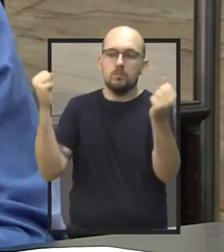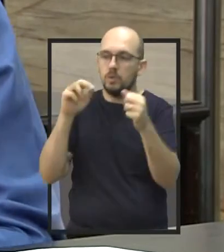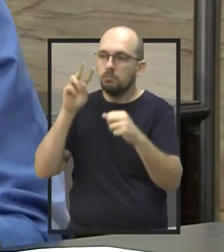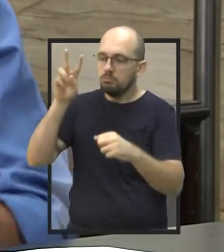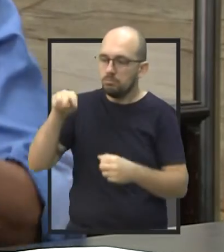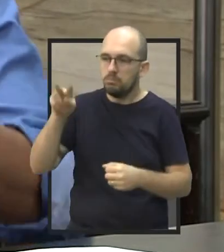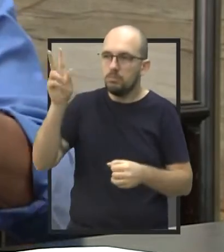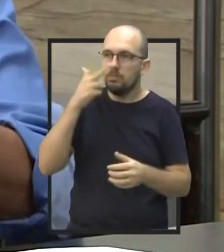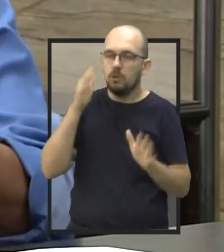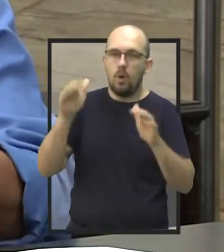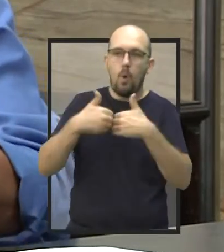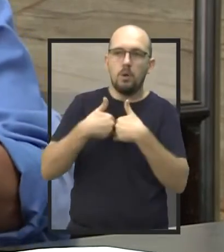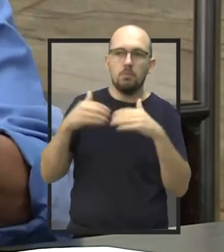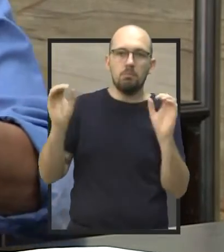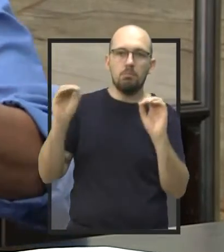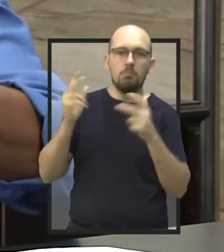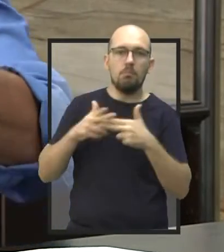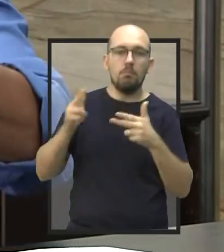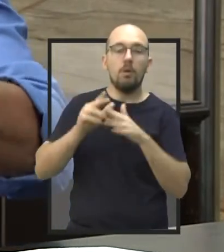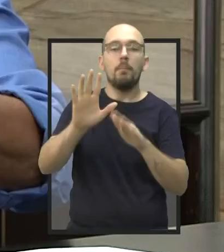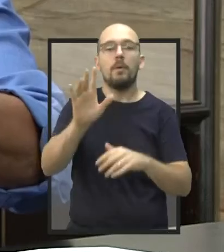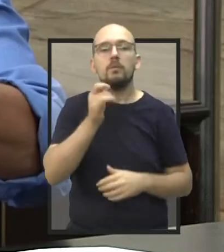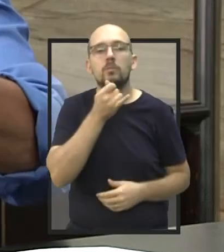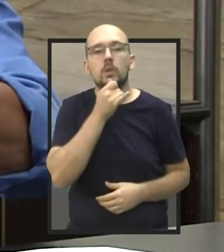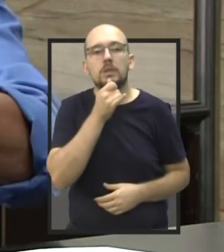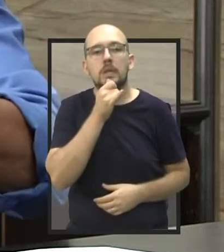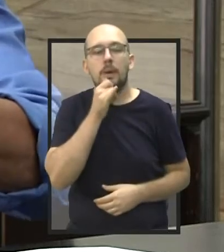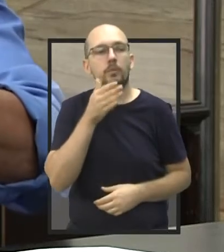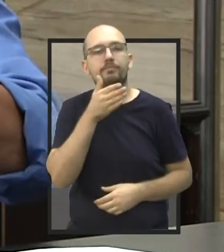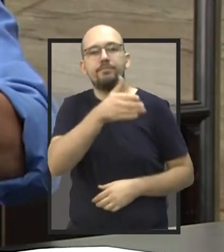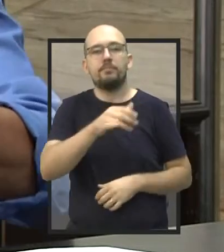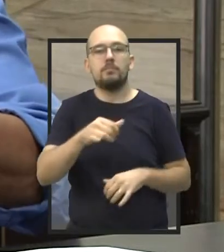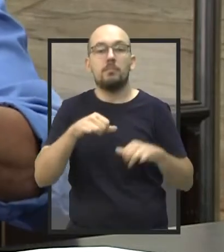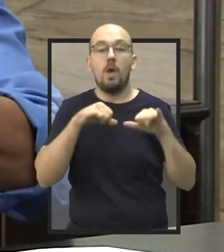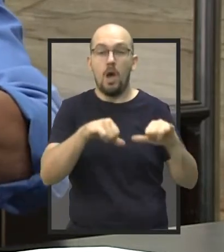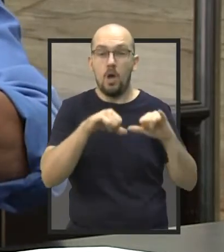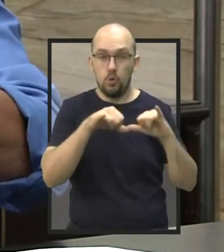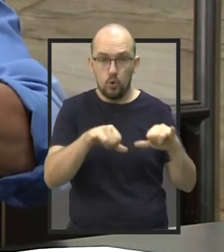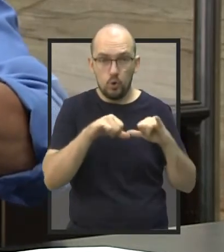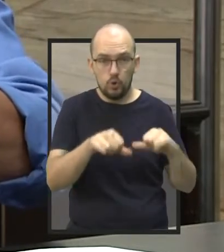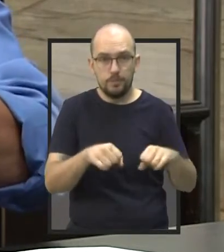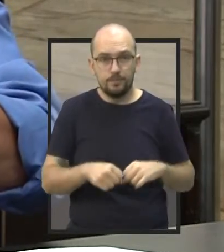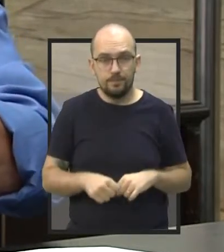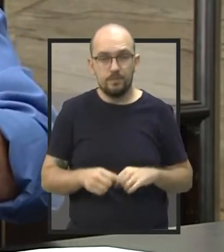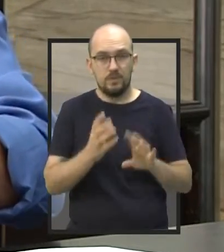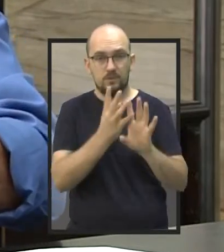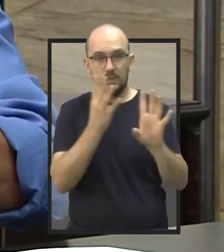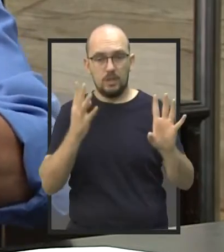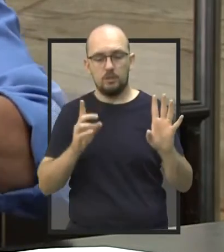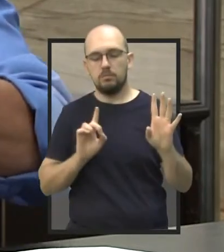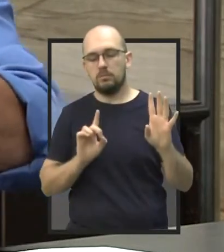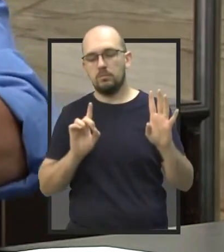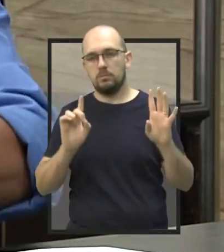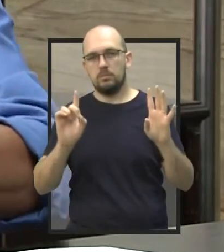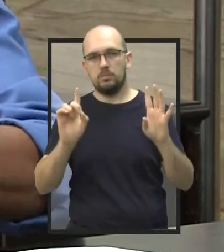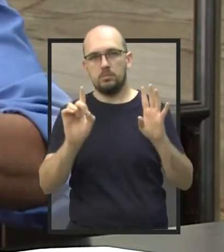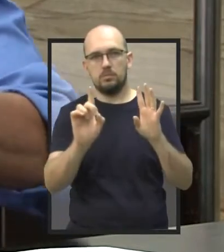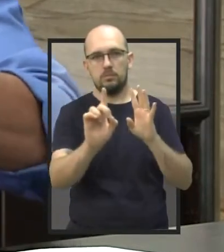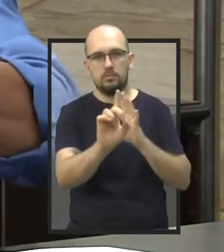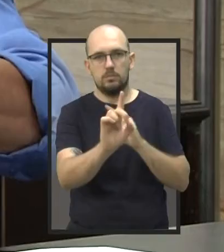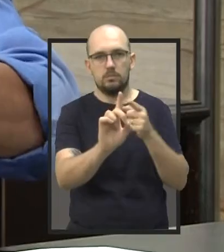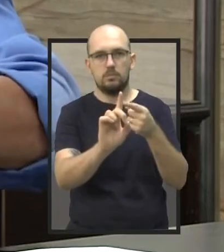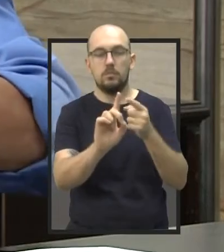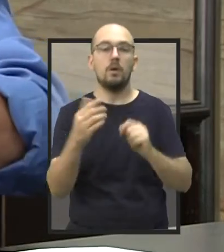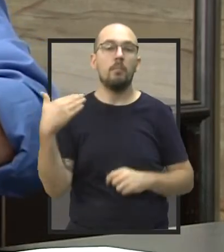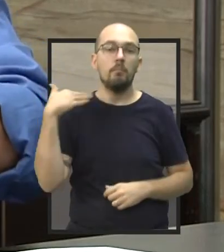que ele tem. E às vezes, numa situação, por exemplo, supermercado, fila de supermercado, a preferência para passar na frente,